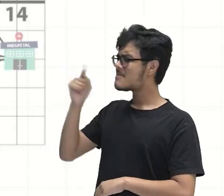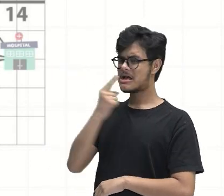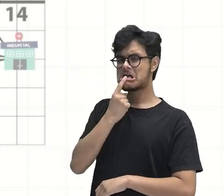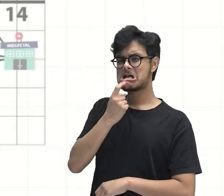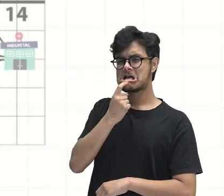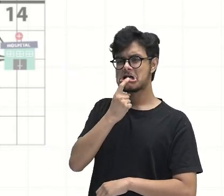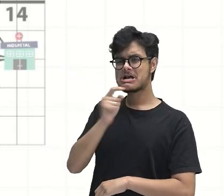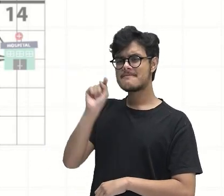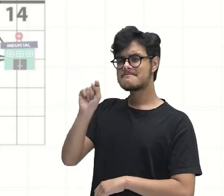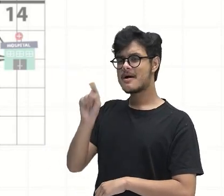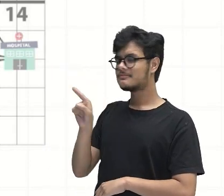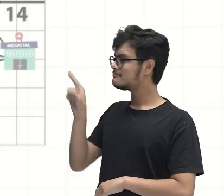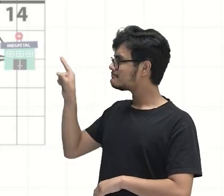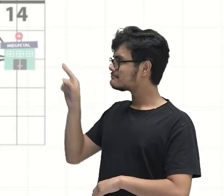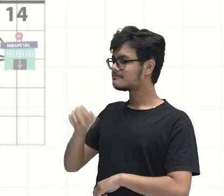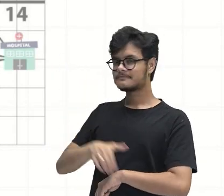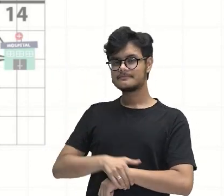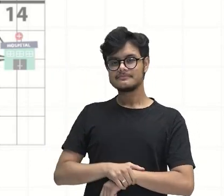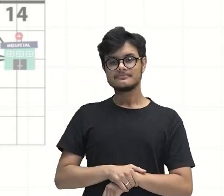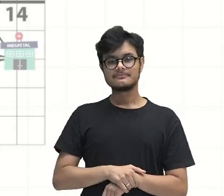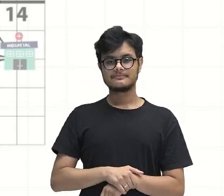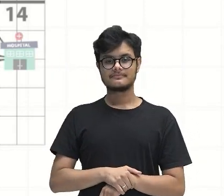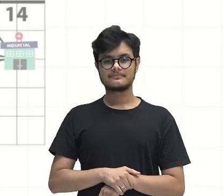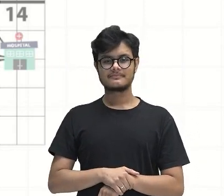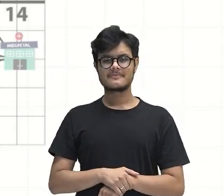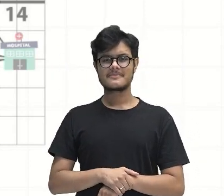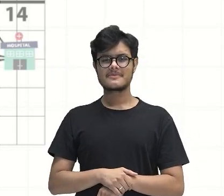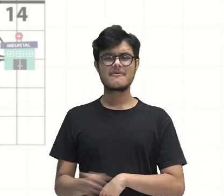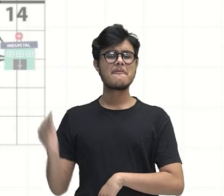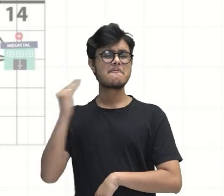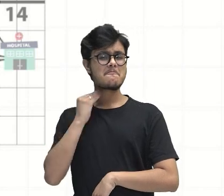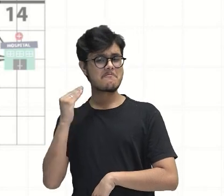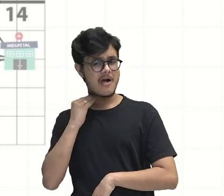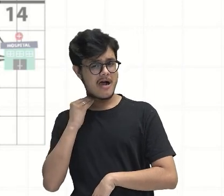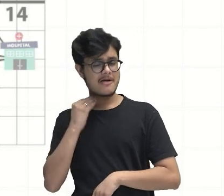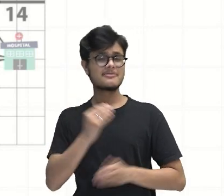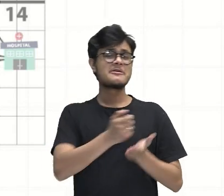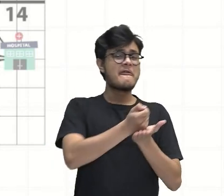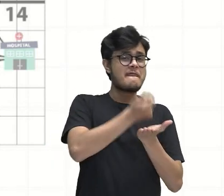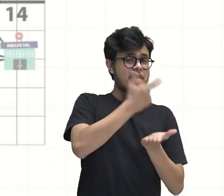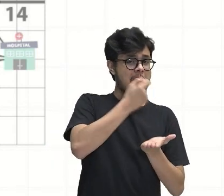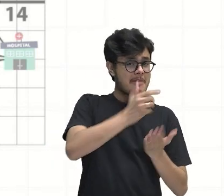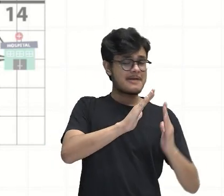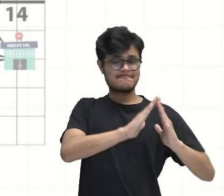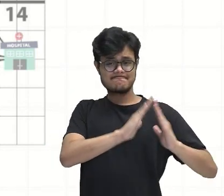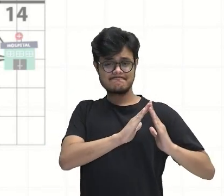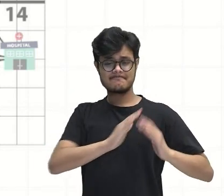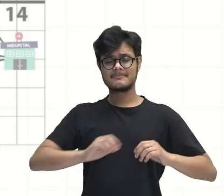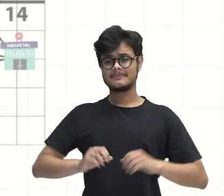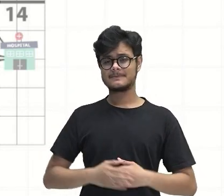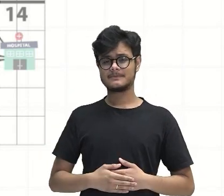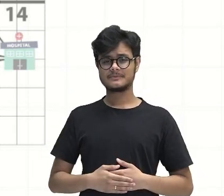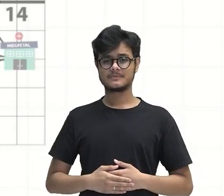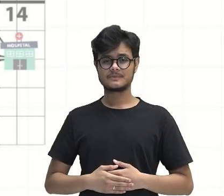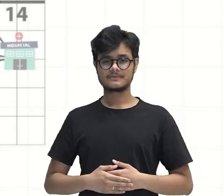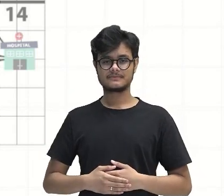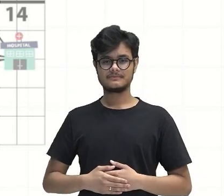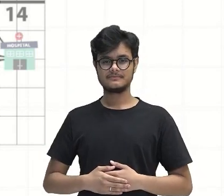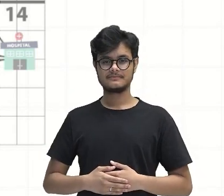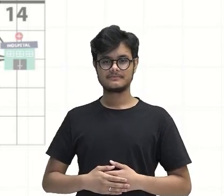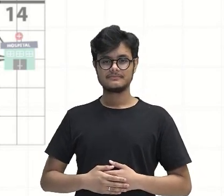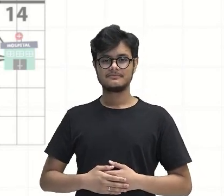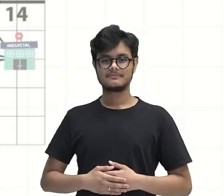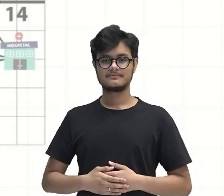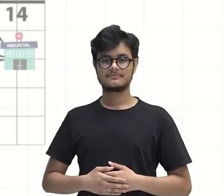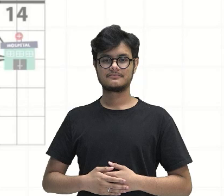A metade do segmento entre o banco e a farmácia, vamos dizer que seja bem aqui, tudo bem? A